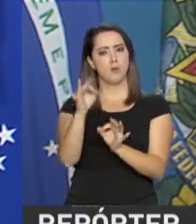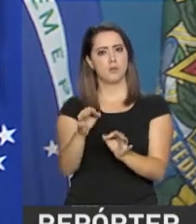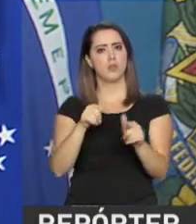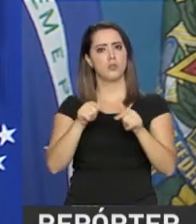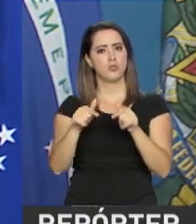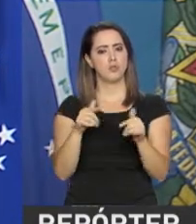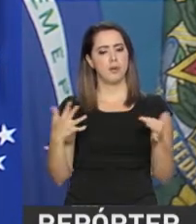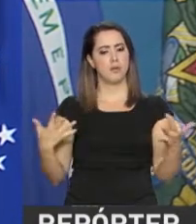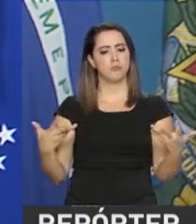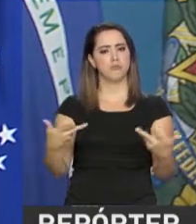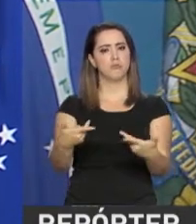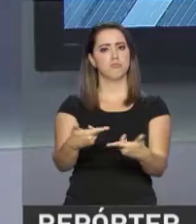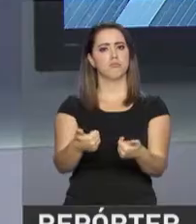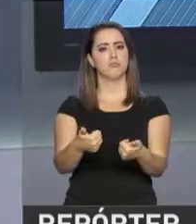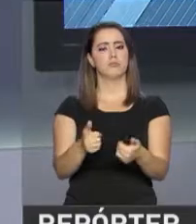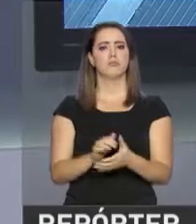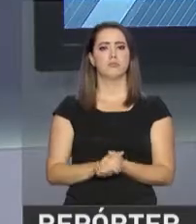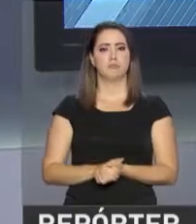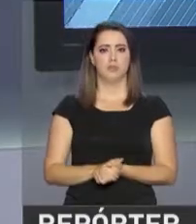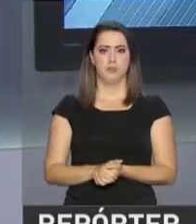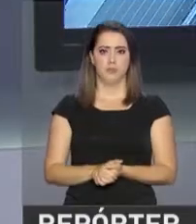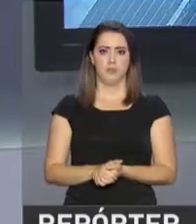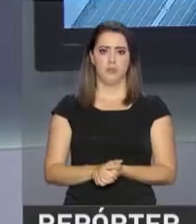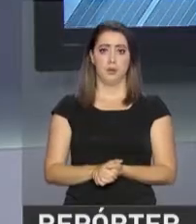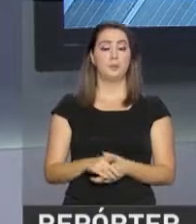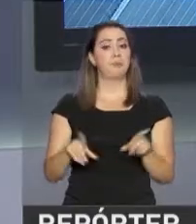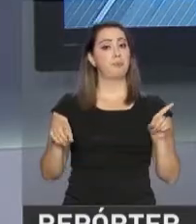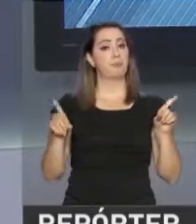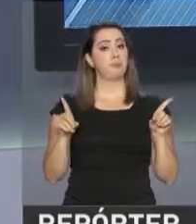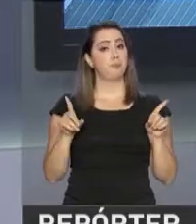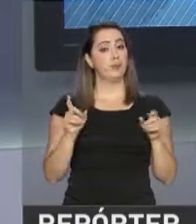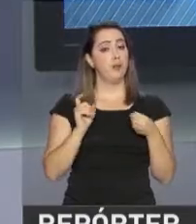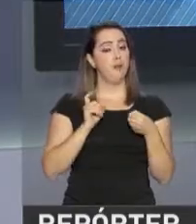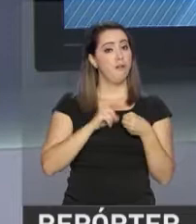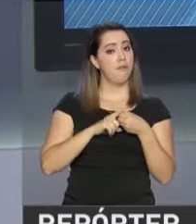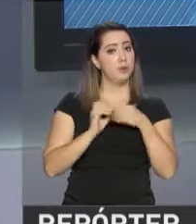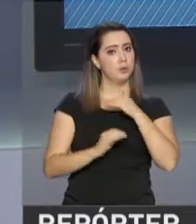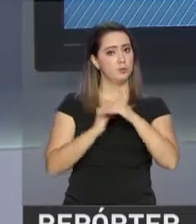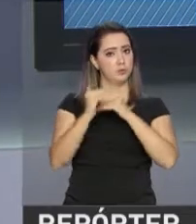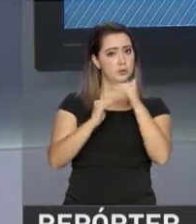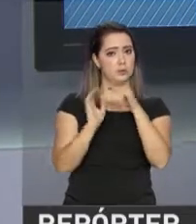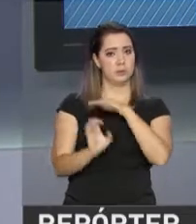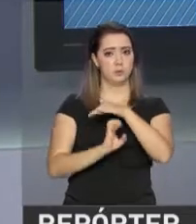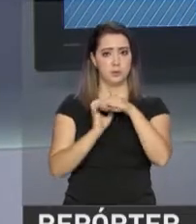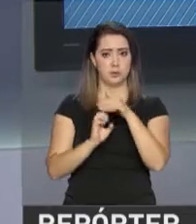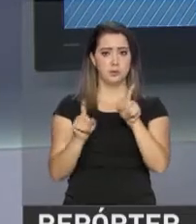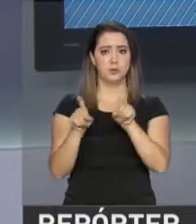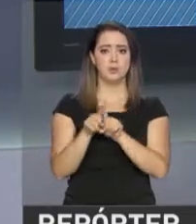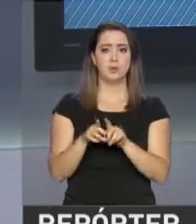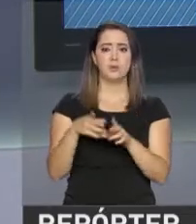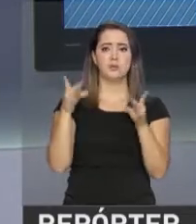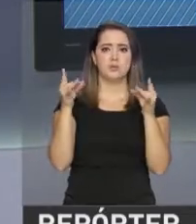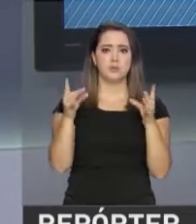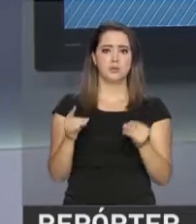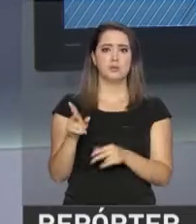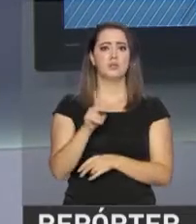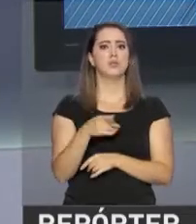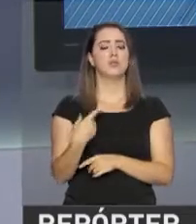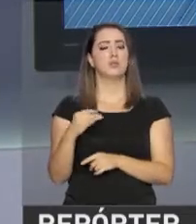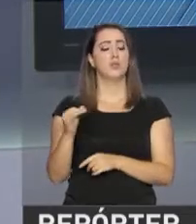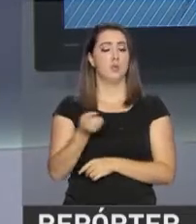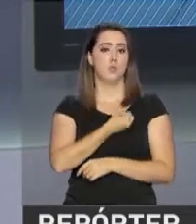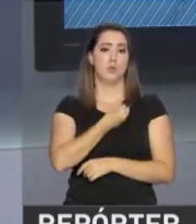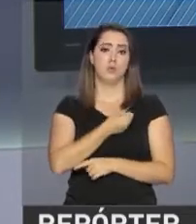excelência no brasil e no mundo além da recuperação da petrobras o presidente michel temer destacou os índices positivos